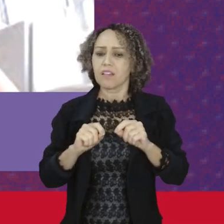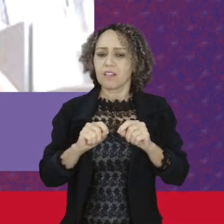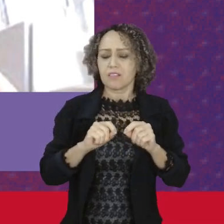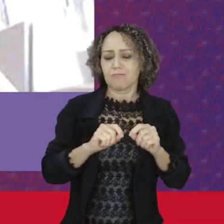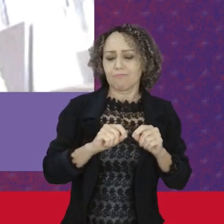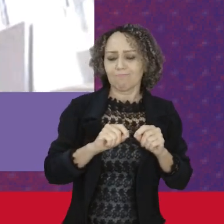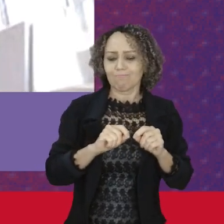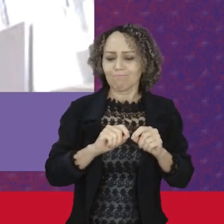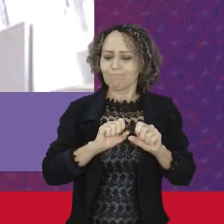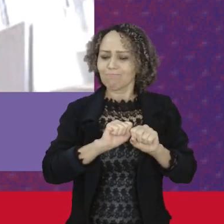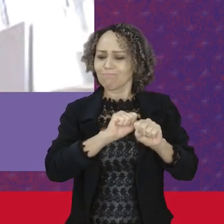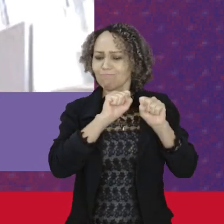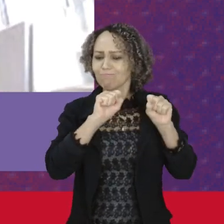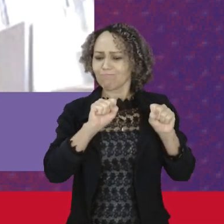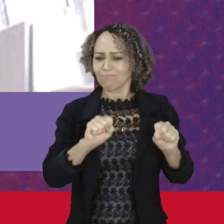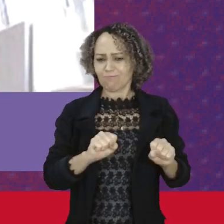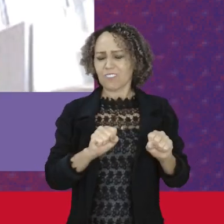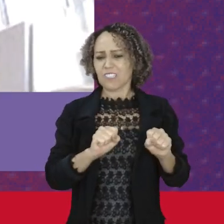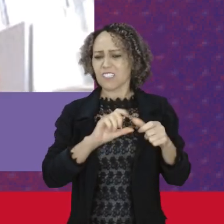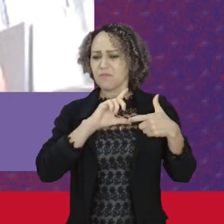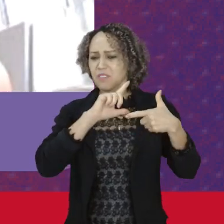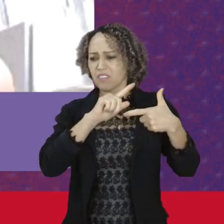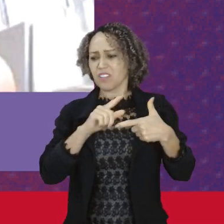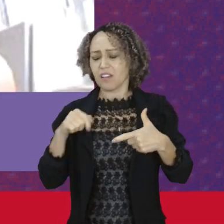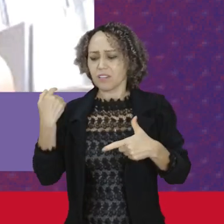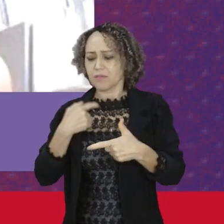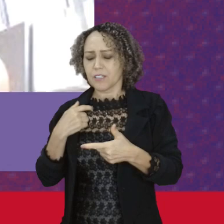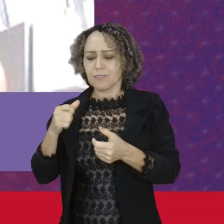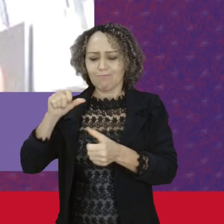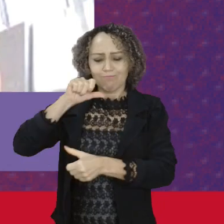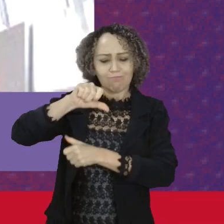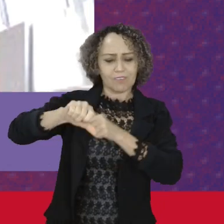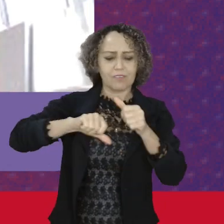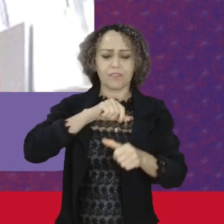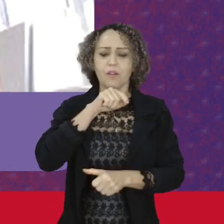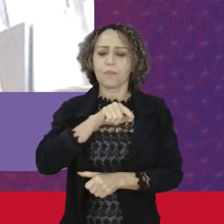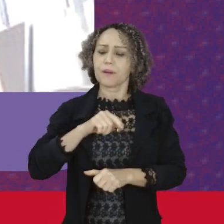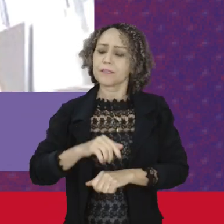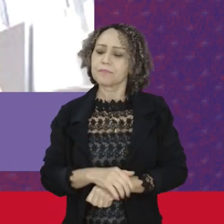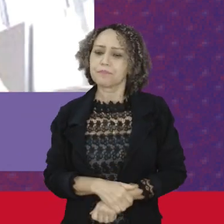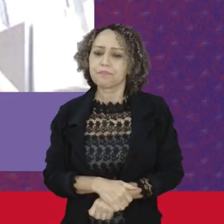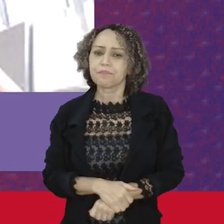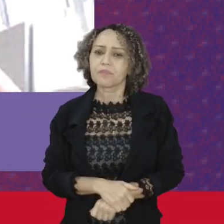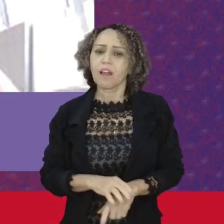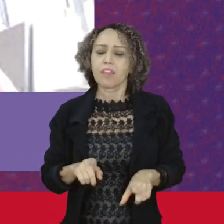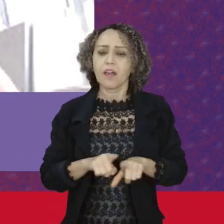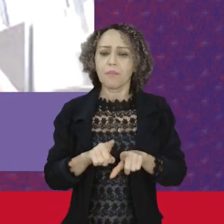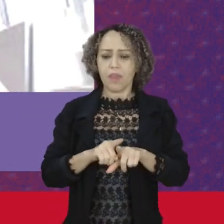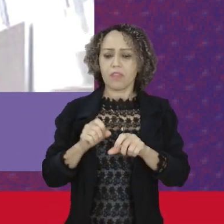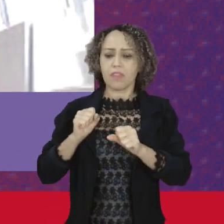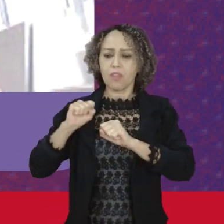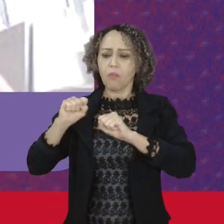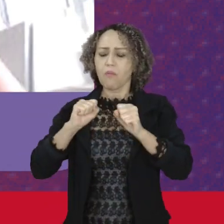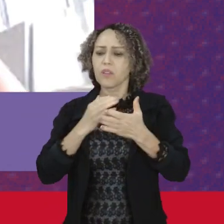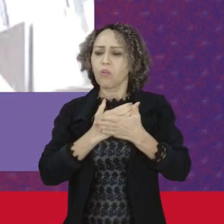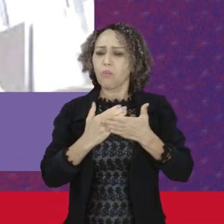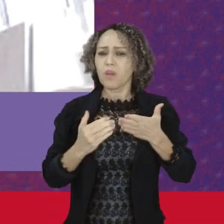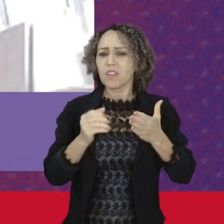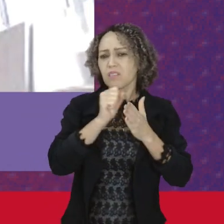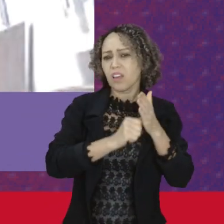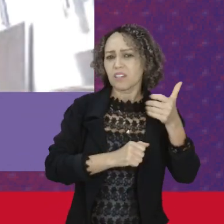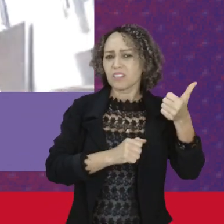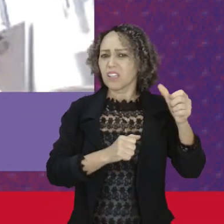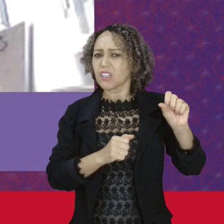feitas. E além, né, desse momento no século XIX e no início do século XX, com